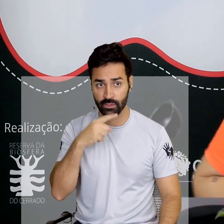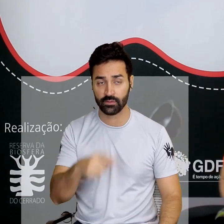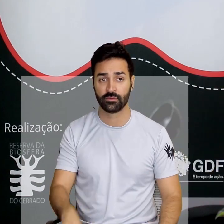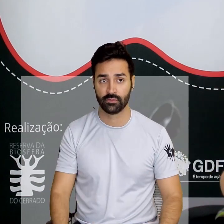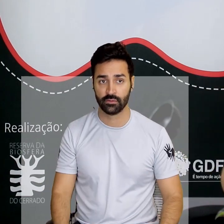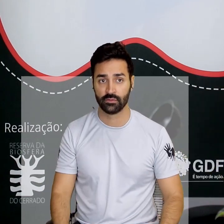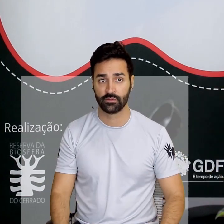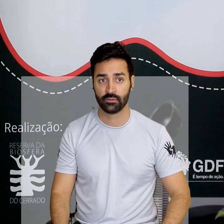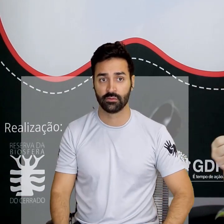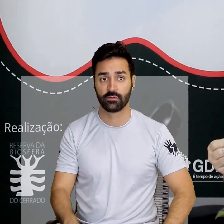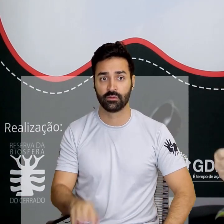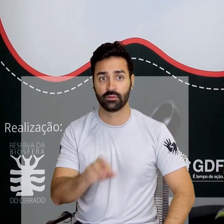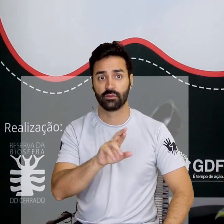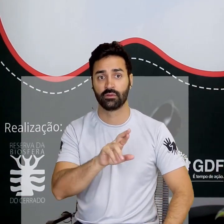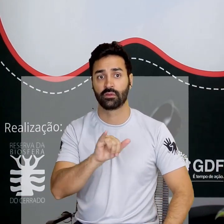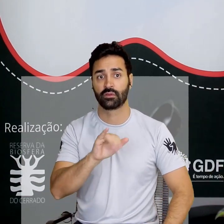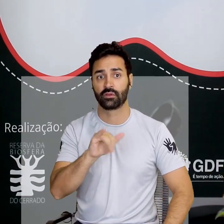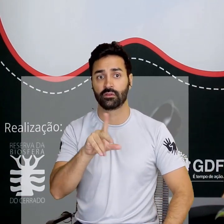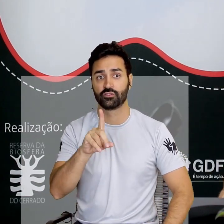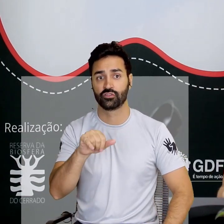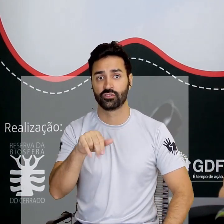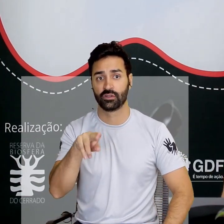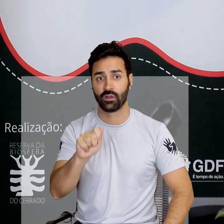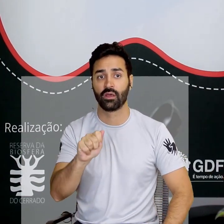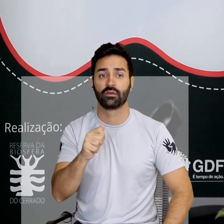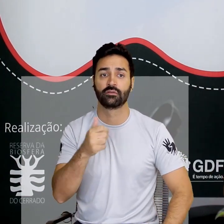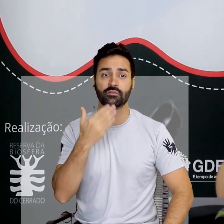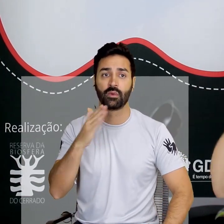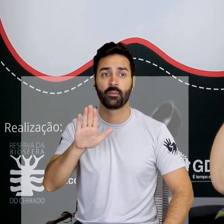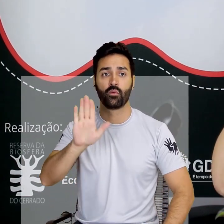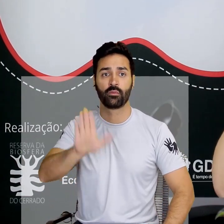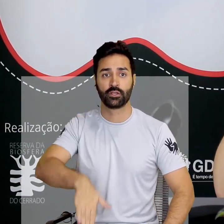Não? Ricardina, eu vou pedir para você abaixar a mão.